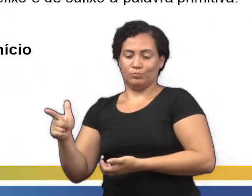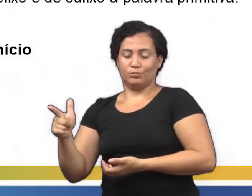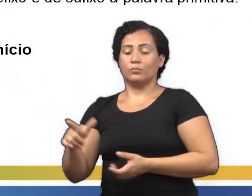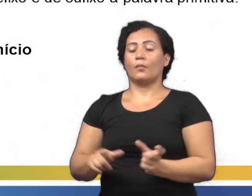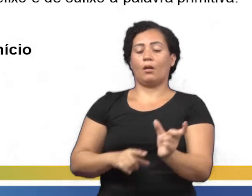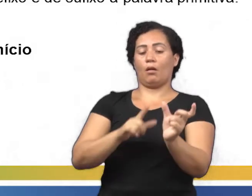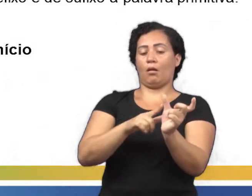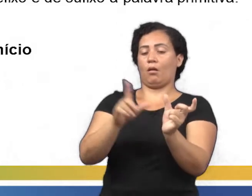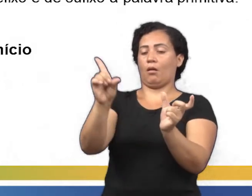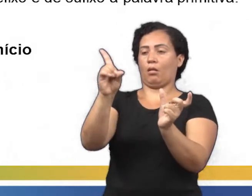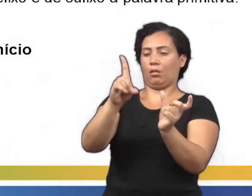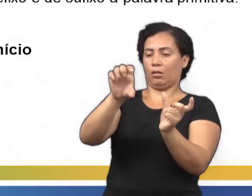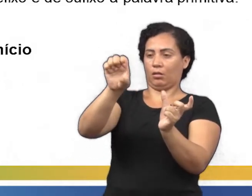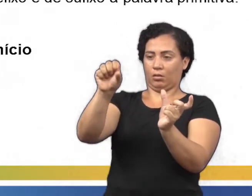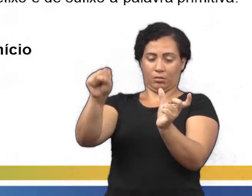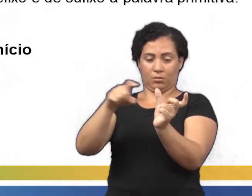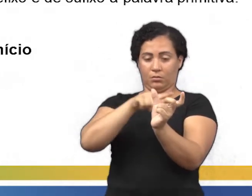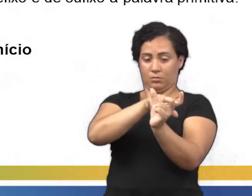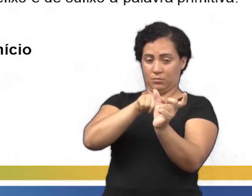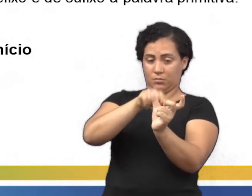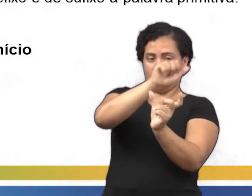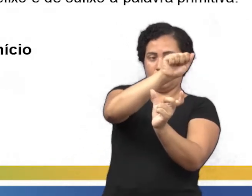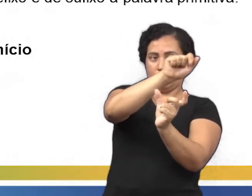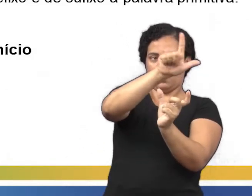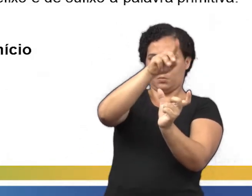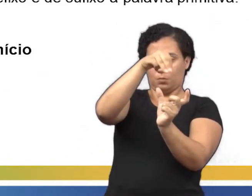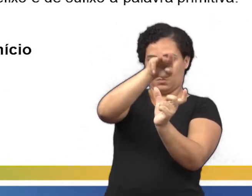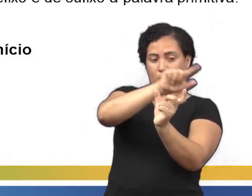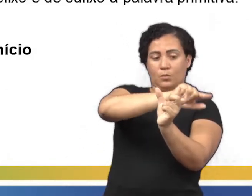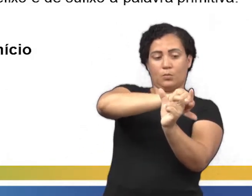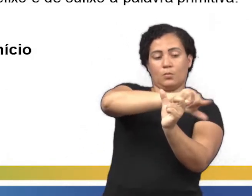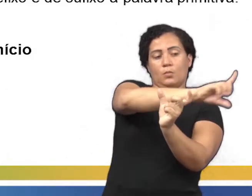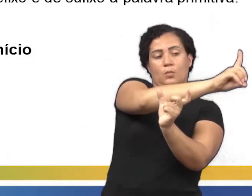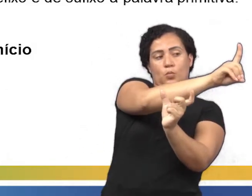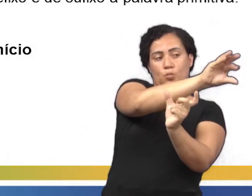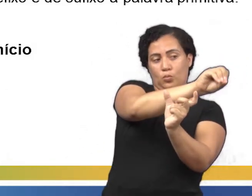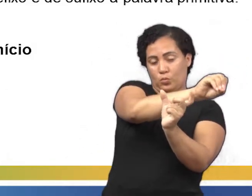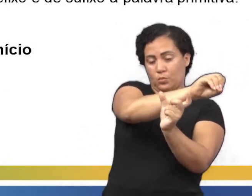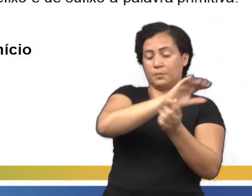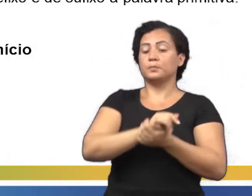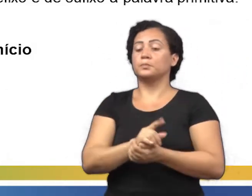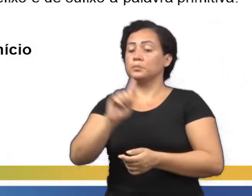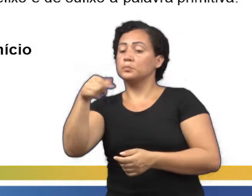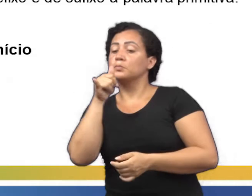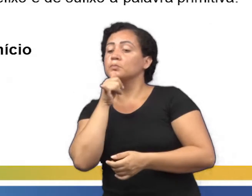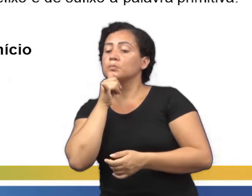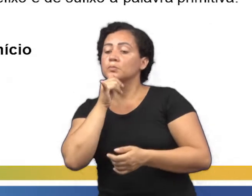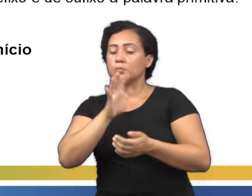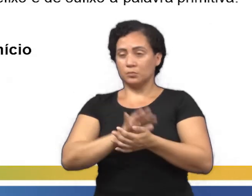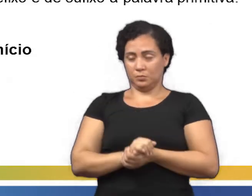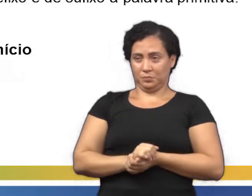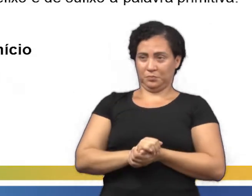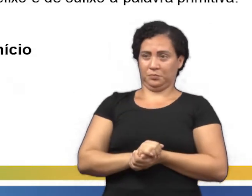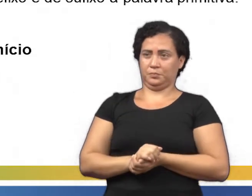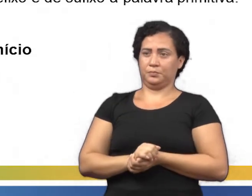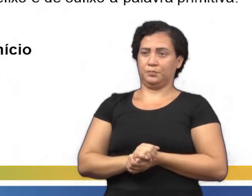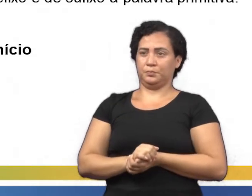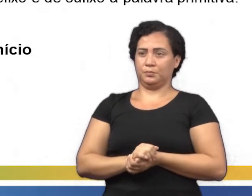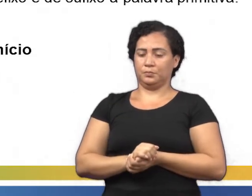des, mais a palavra alma e o sufixo do. Outro exemplo da